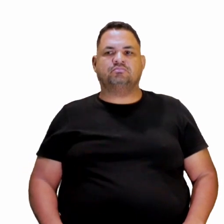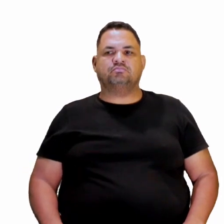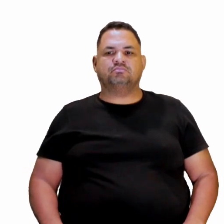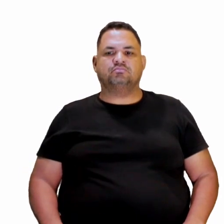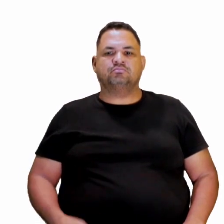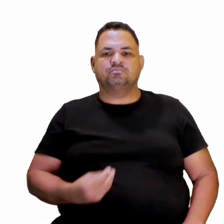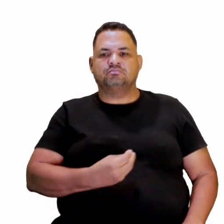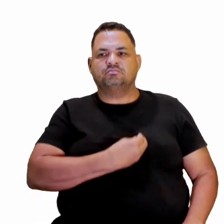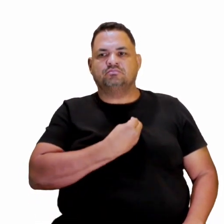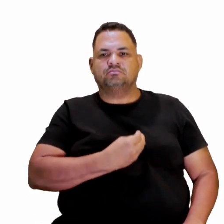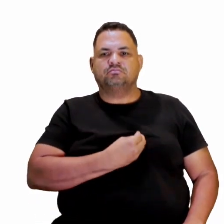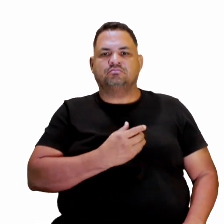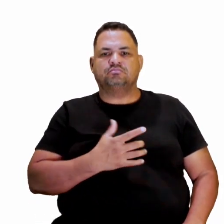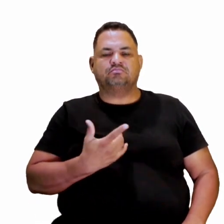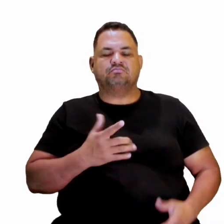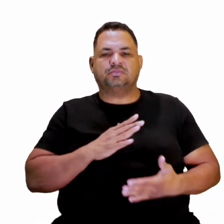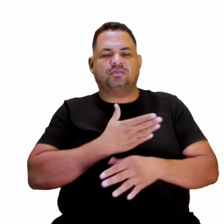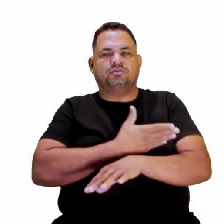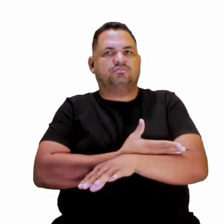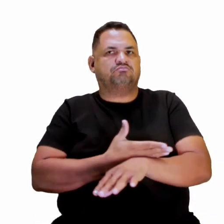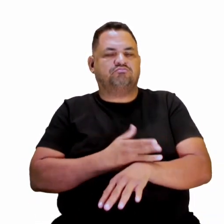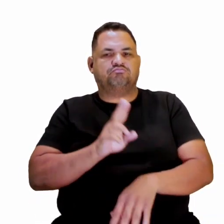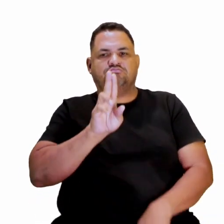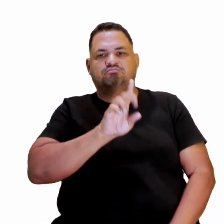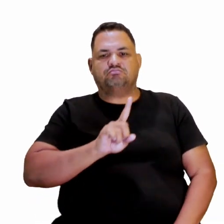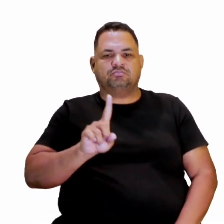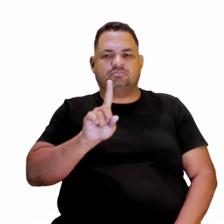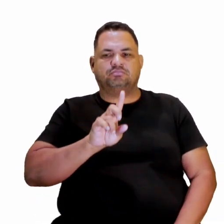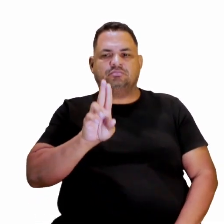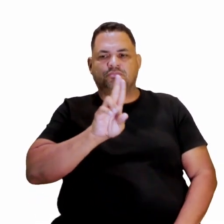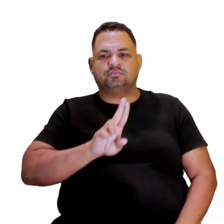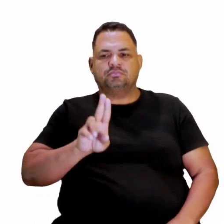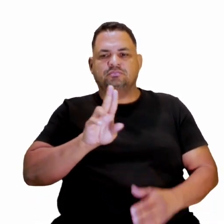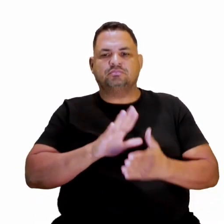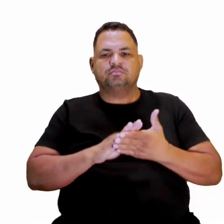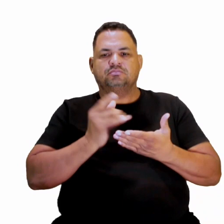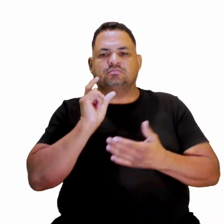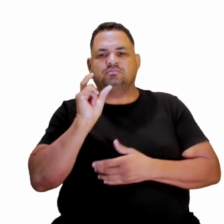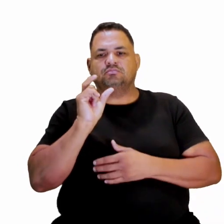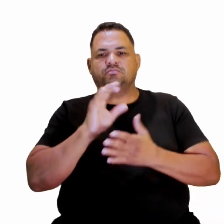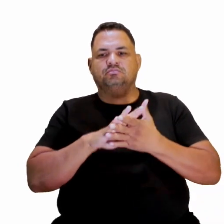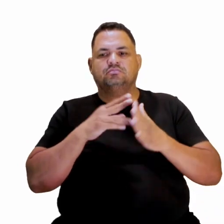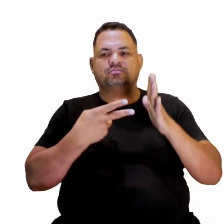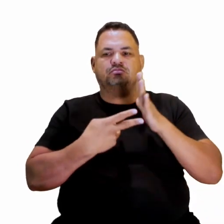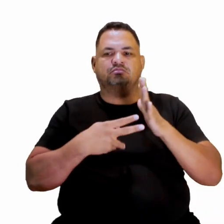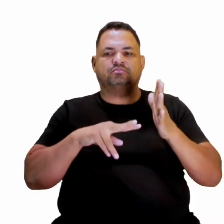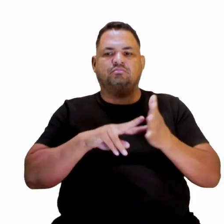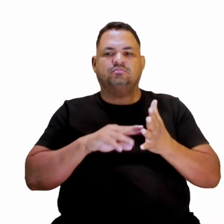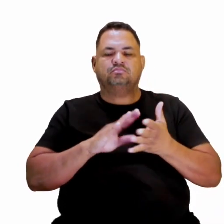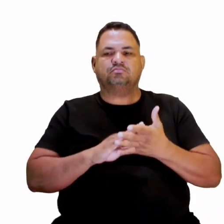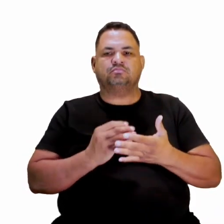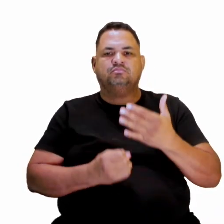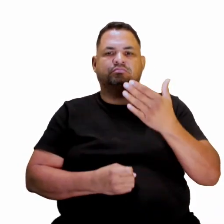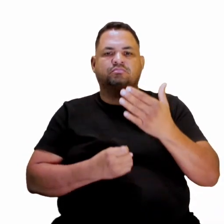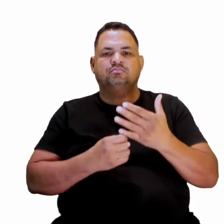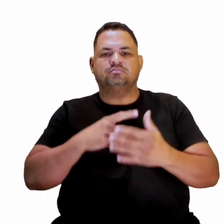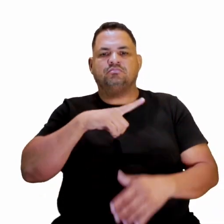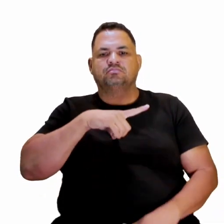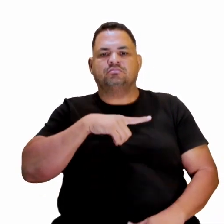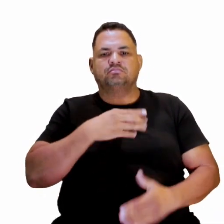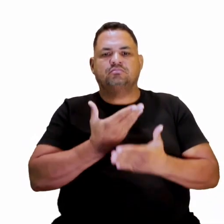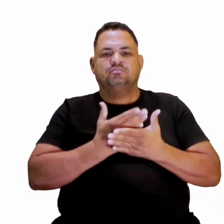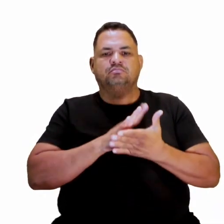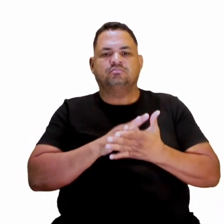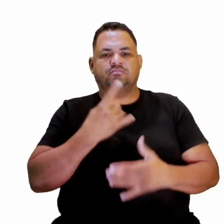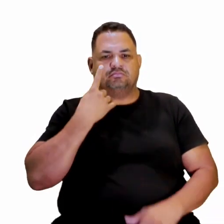na vivência deles, eles não costumam usar certas palavras com aquele significado que aparece no